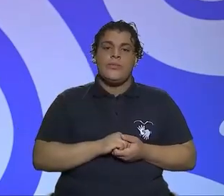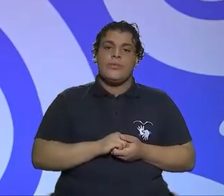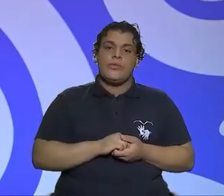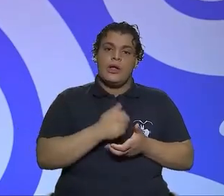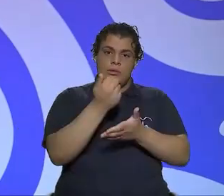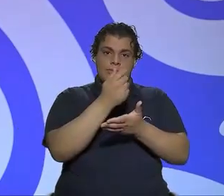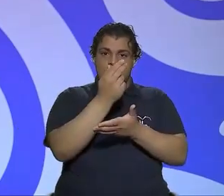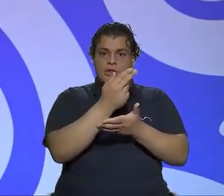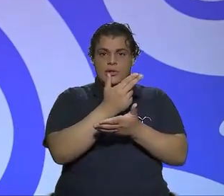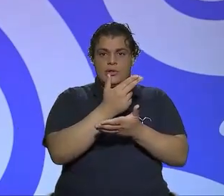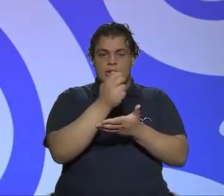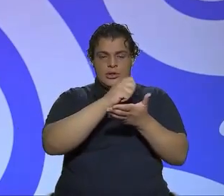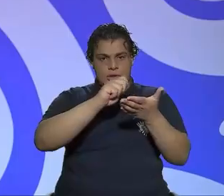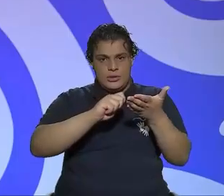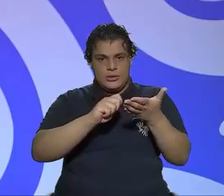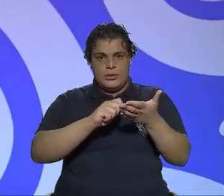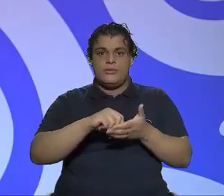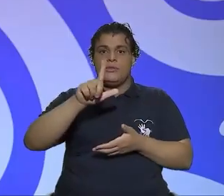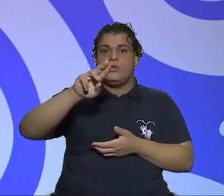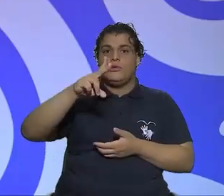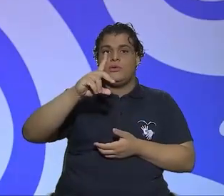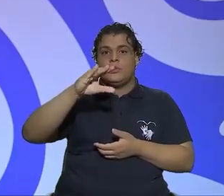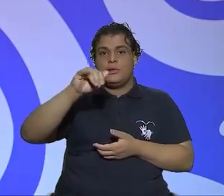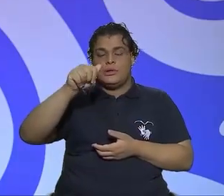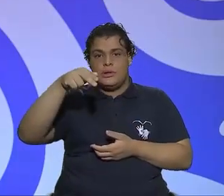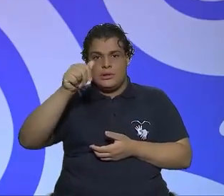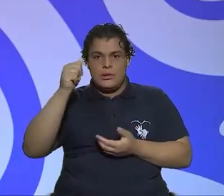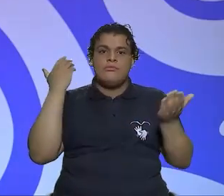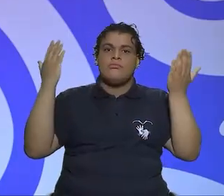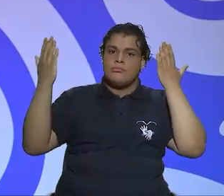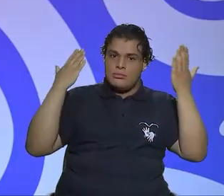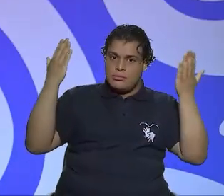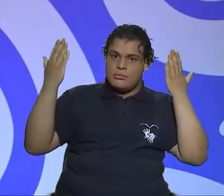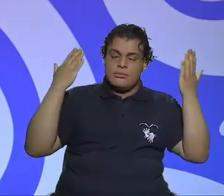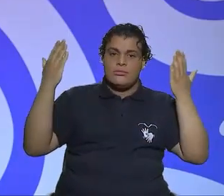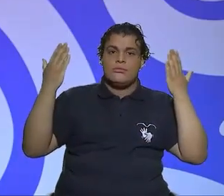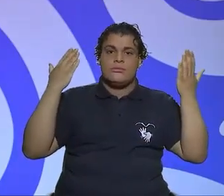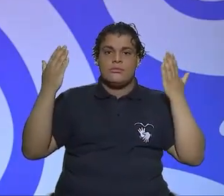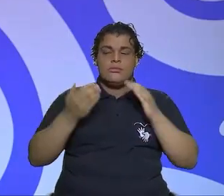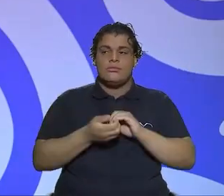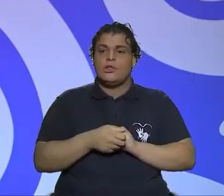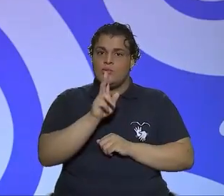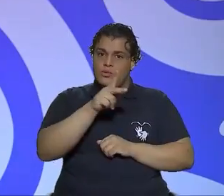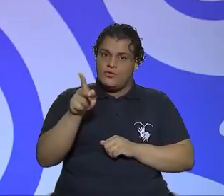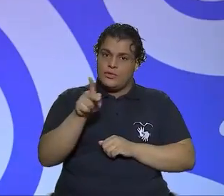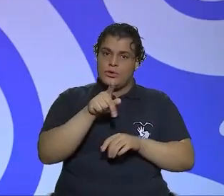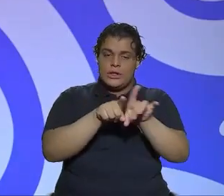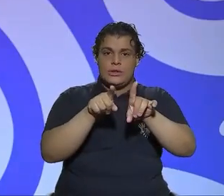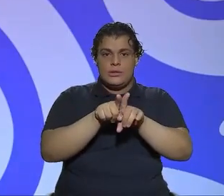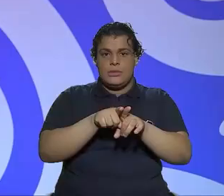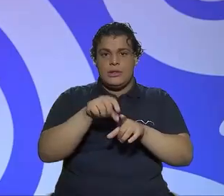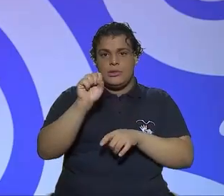cineasta, Luciana Donadelli, mestre em psicologia, professora universitária e supervisora